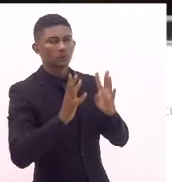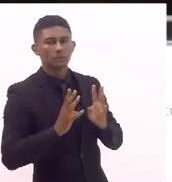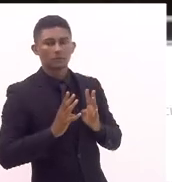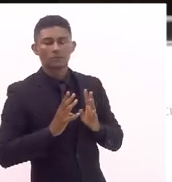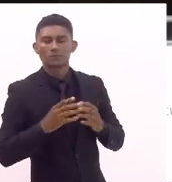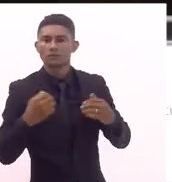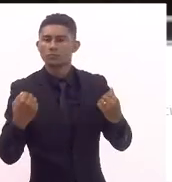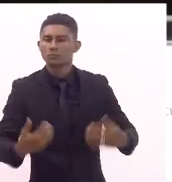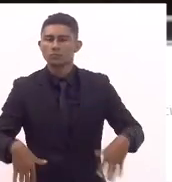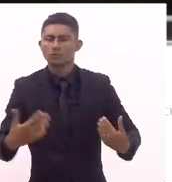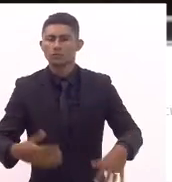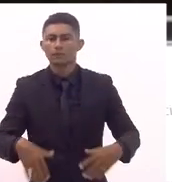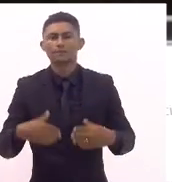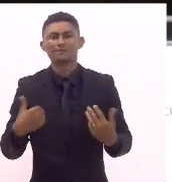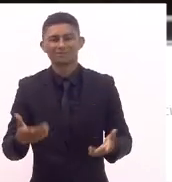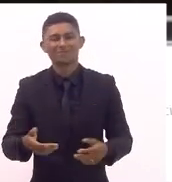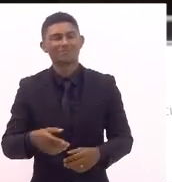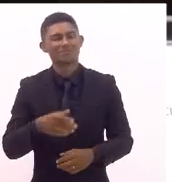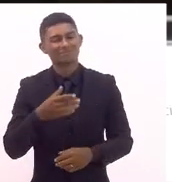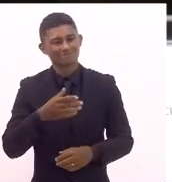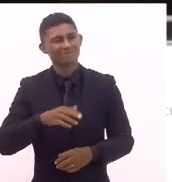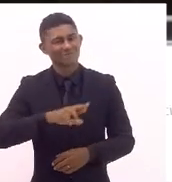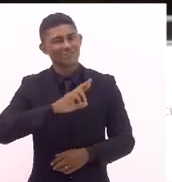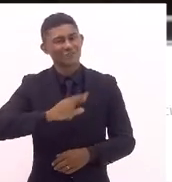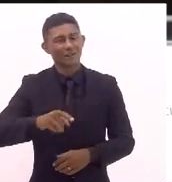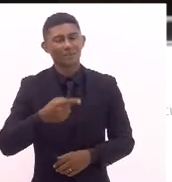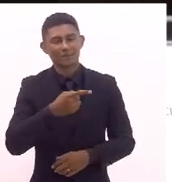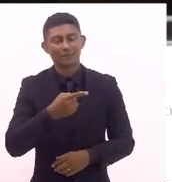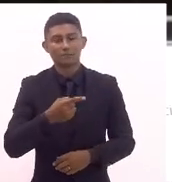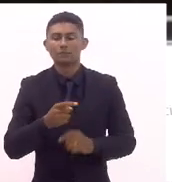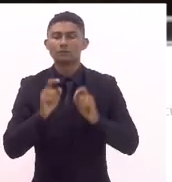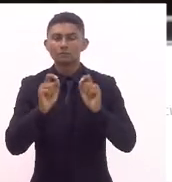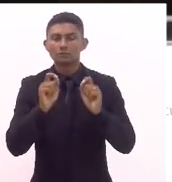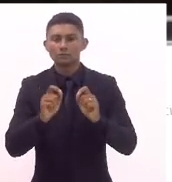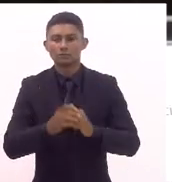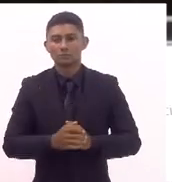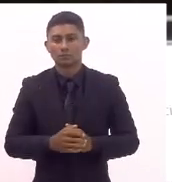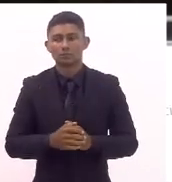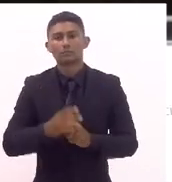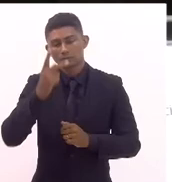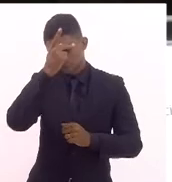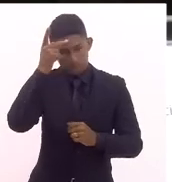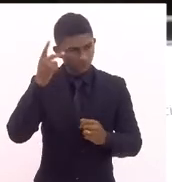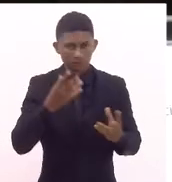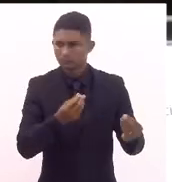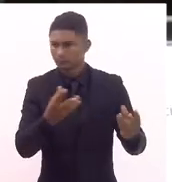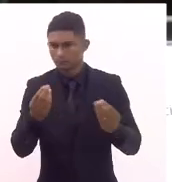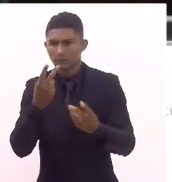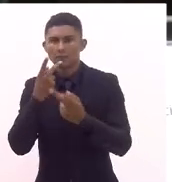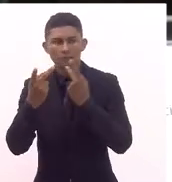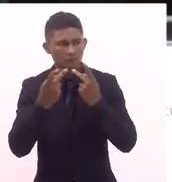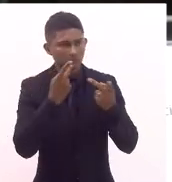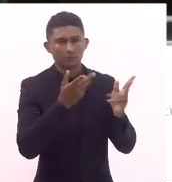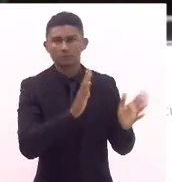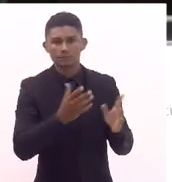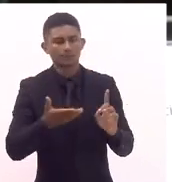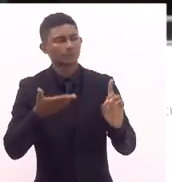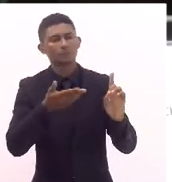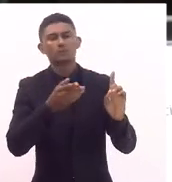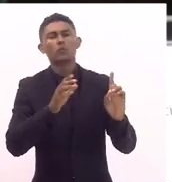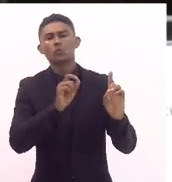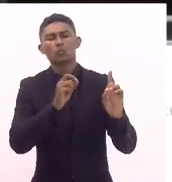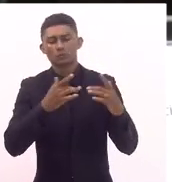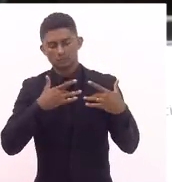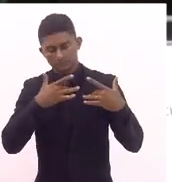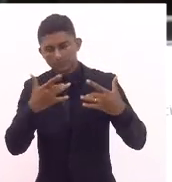diferença muito grande que a gente precisa dizer na política que muita gente já falou aqui que é a forma Generosa que a